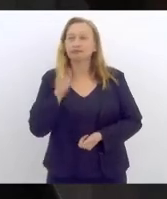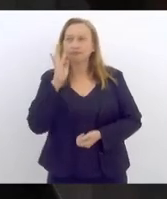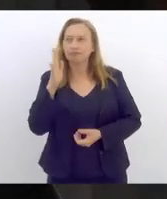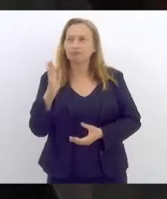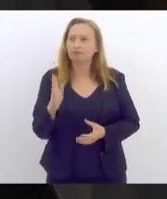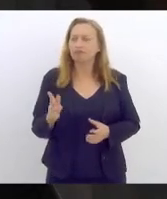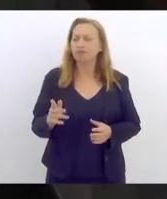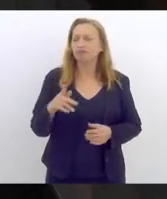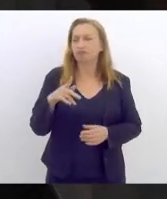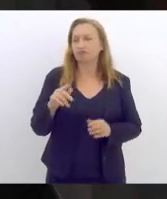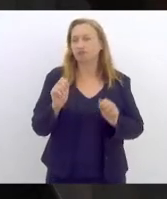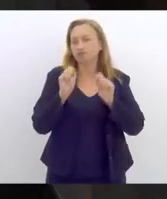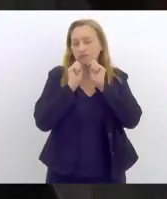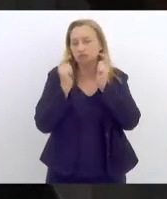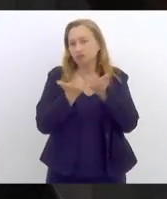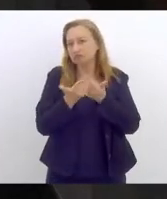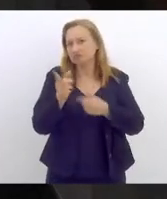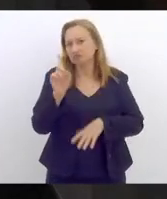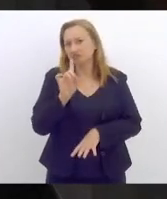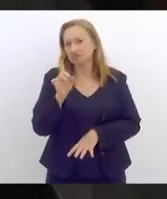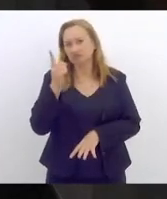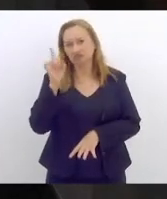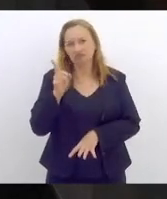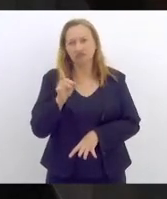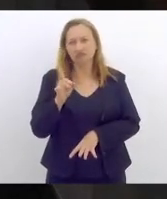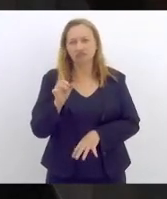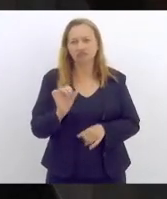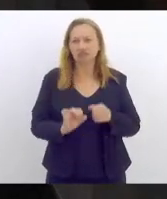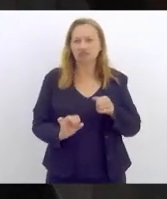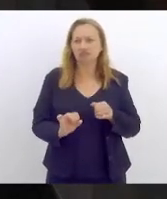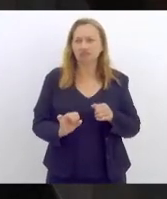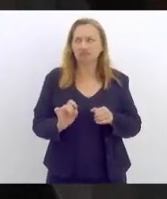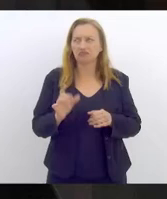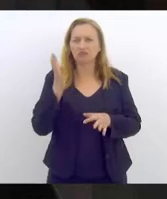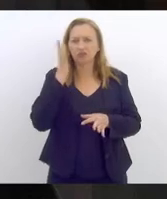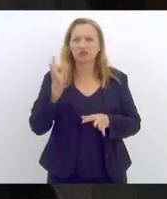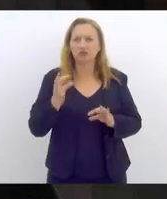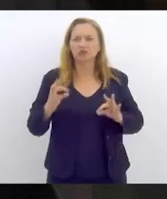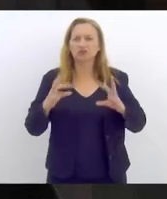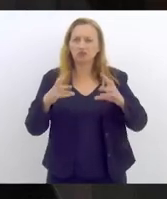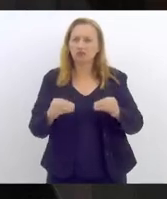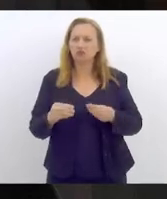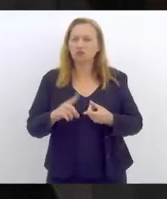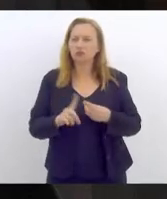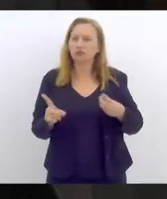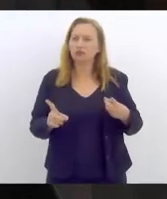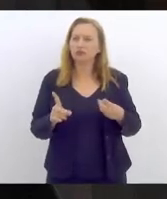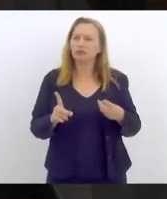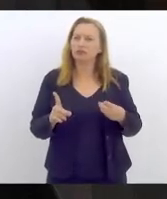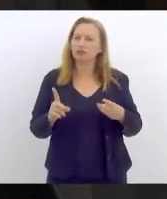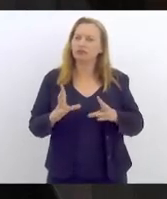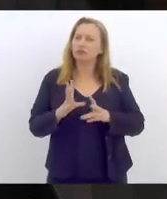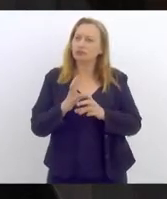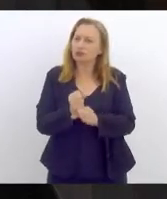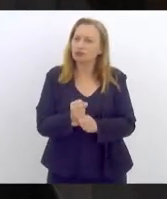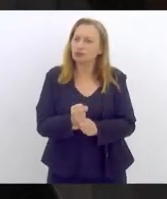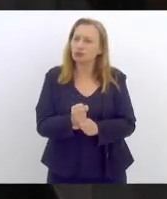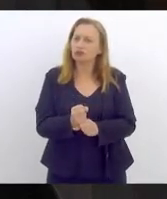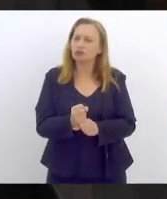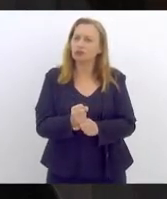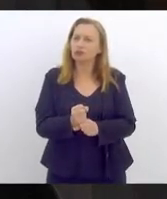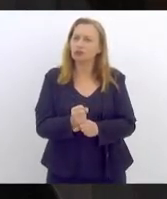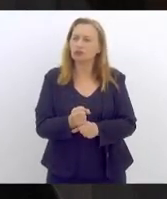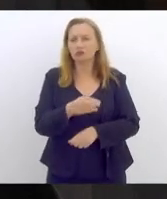também não tenha feito eu não sei na ponta do lápis todos mas sem somar Ministério